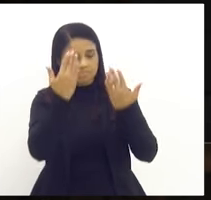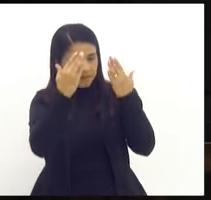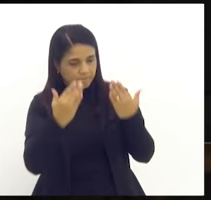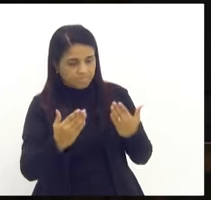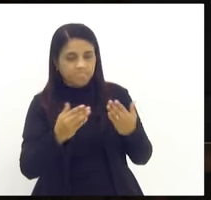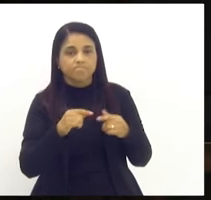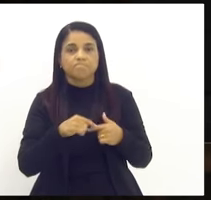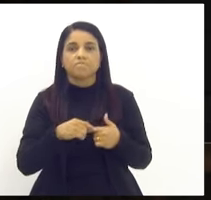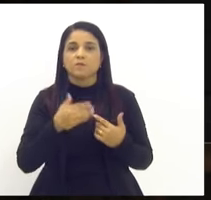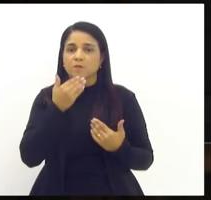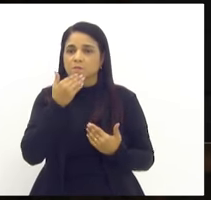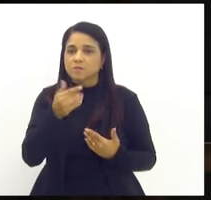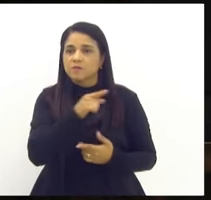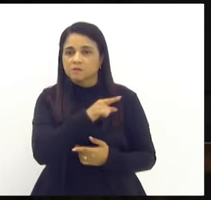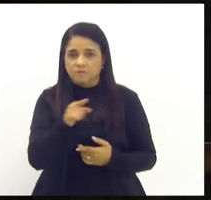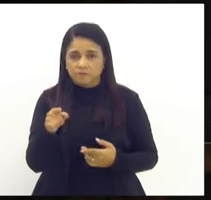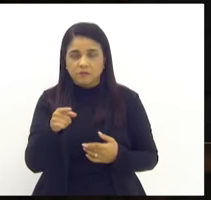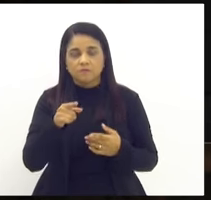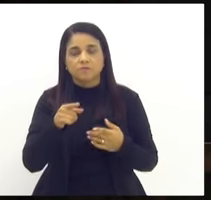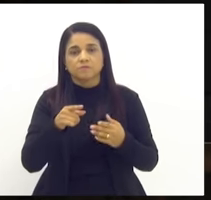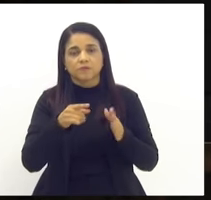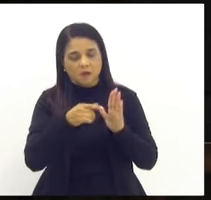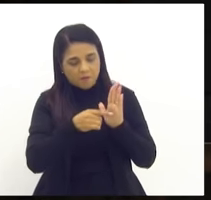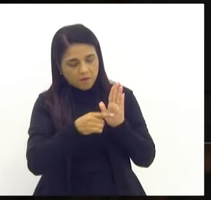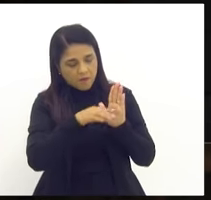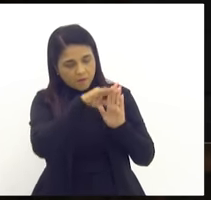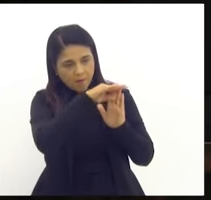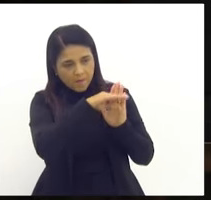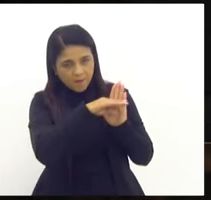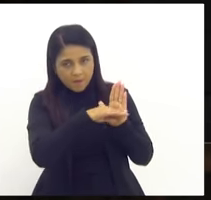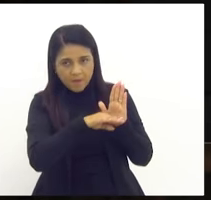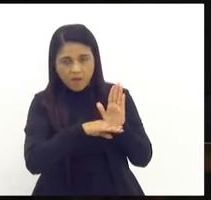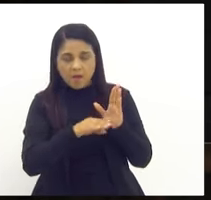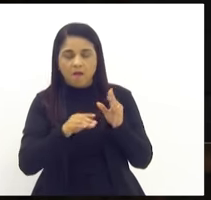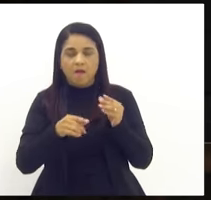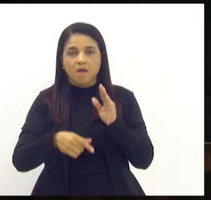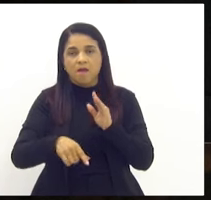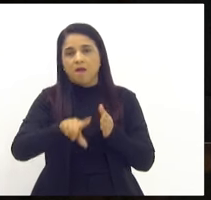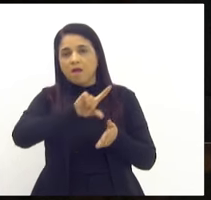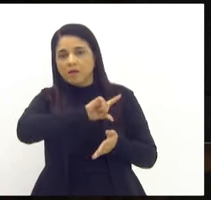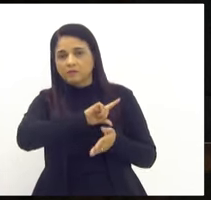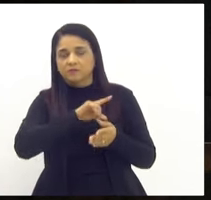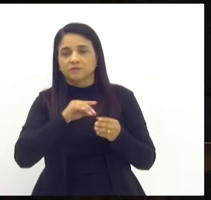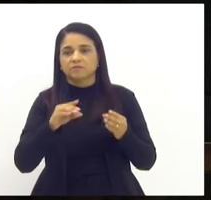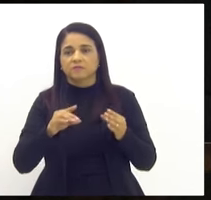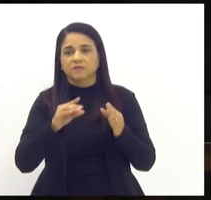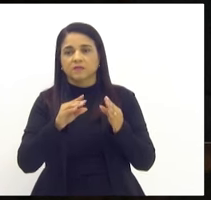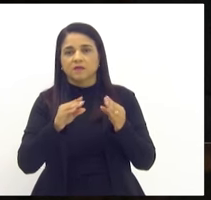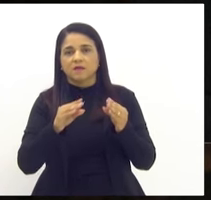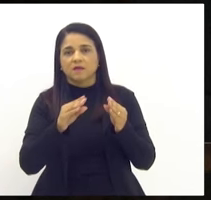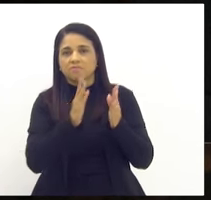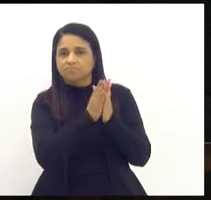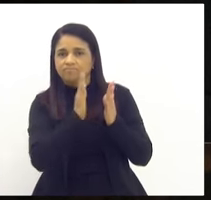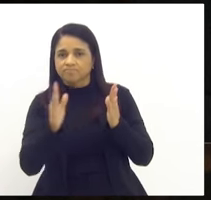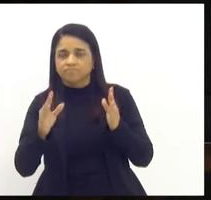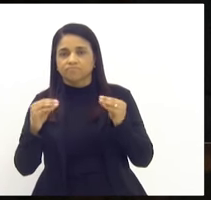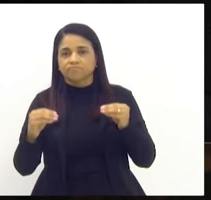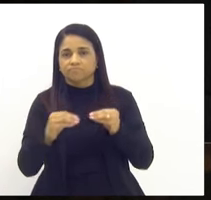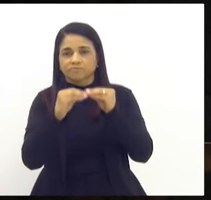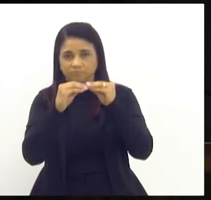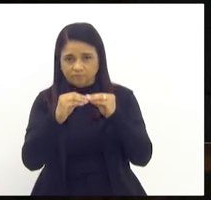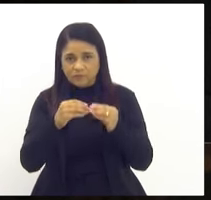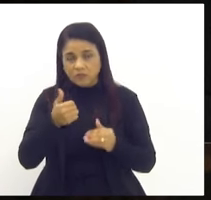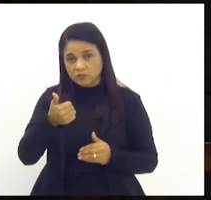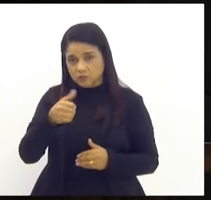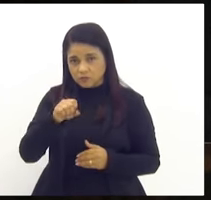excelências para que possamos antecipar a sessão extraordinária das 18:35 todos